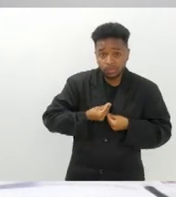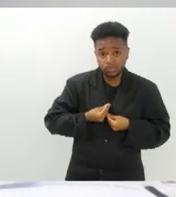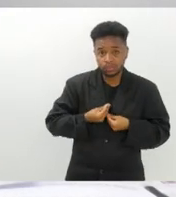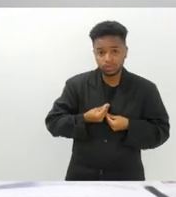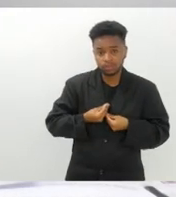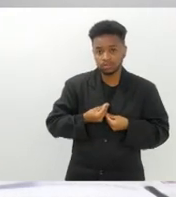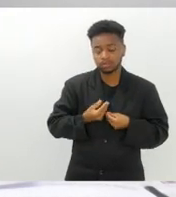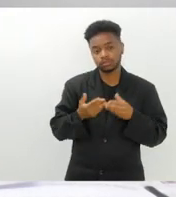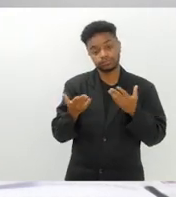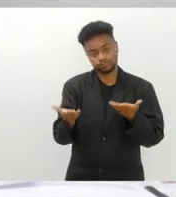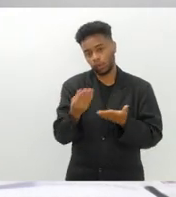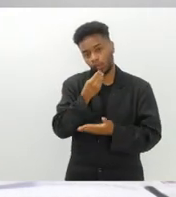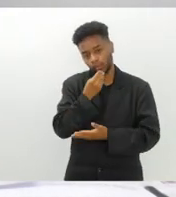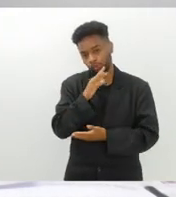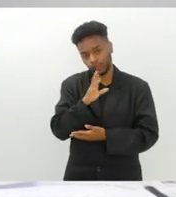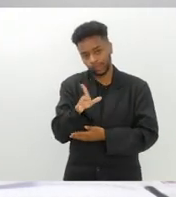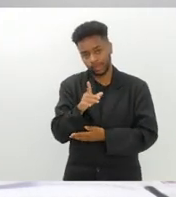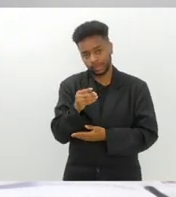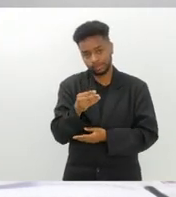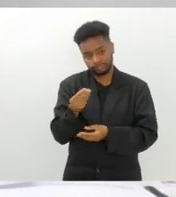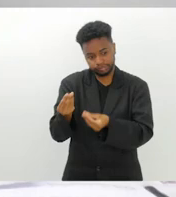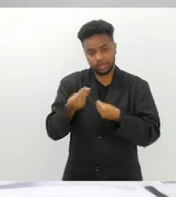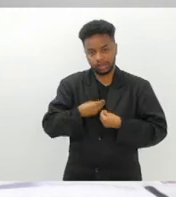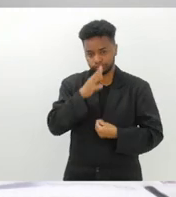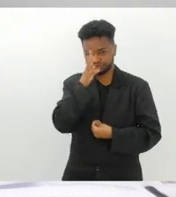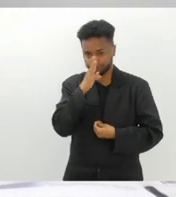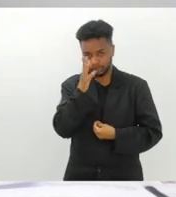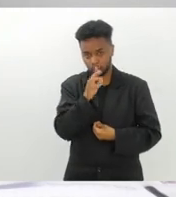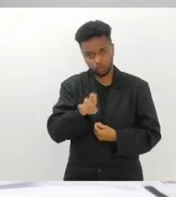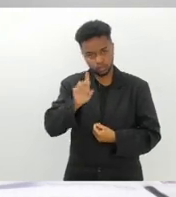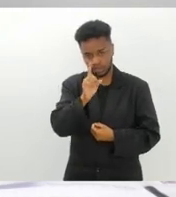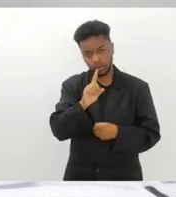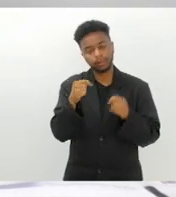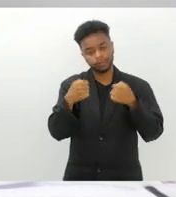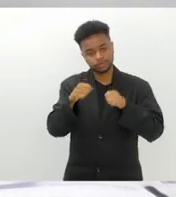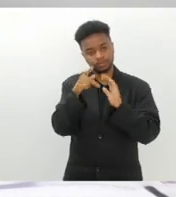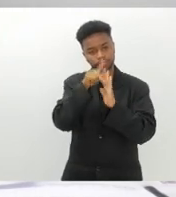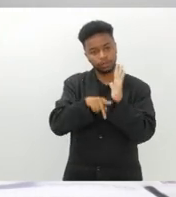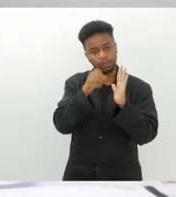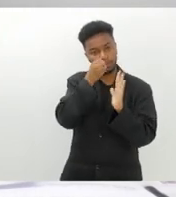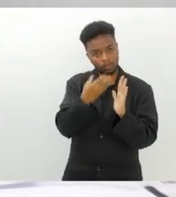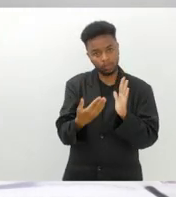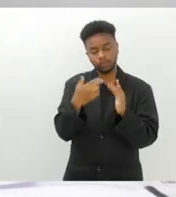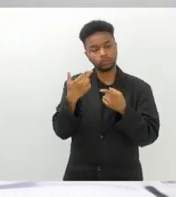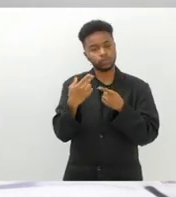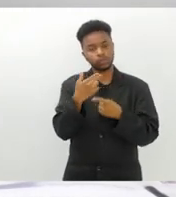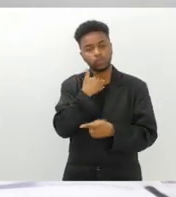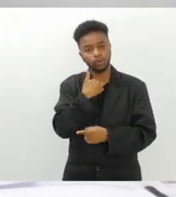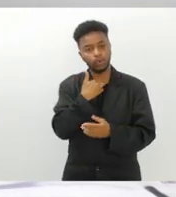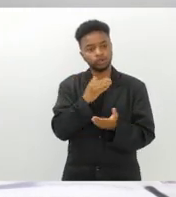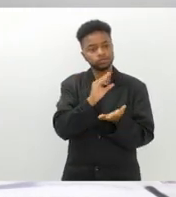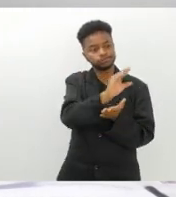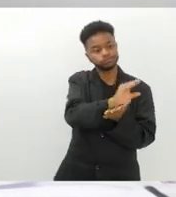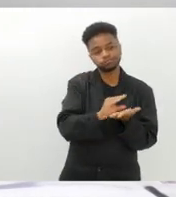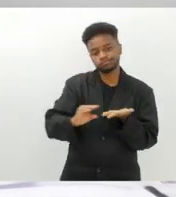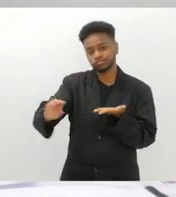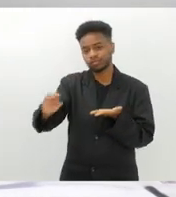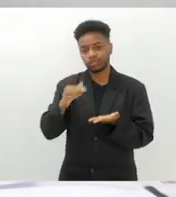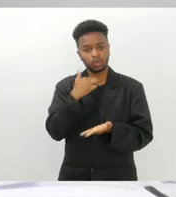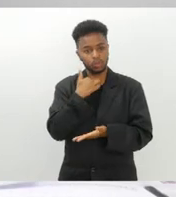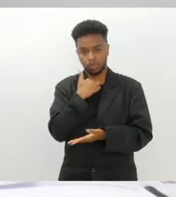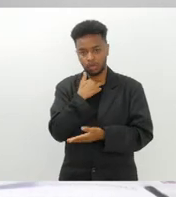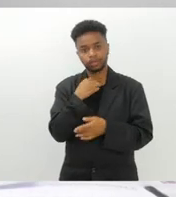Claro, não é porque é dinheiro dado que você vai desperdiçar. Tem que ter um projeto bom, não pode ter desvio, não pode ter safadeza, tem